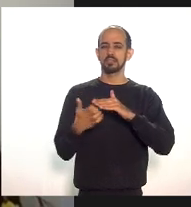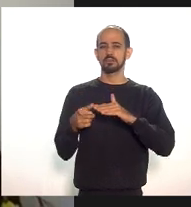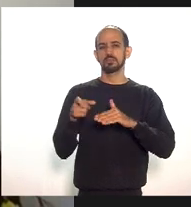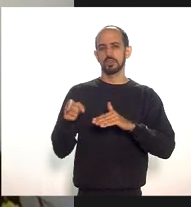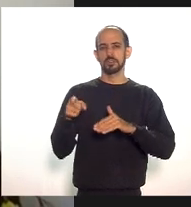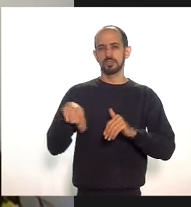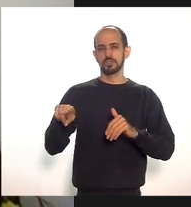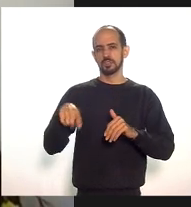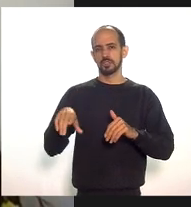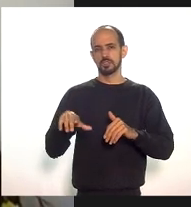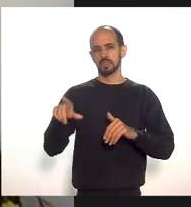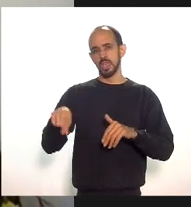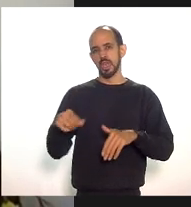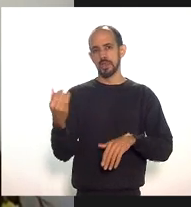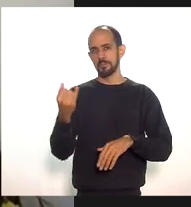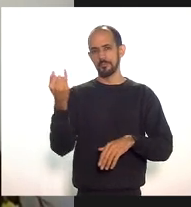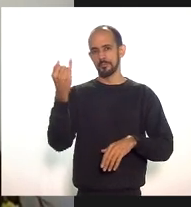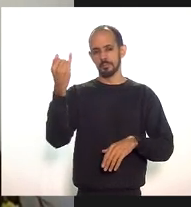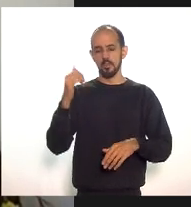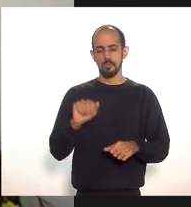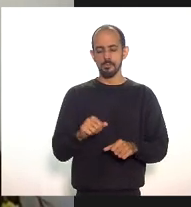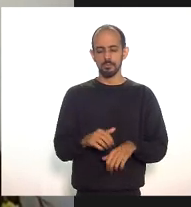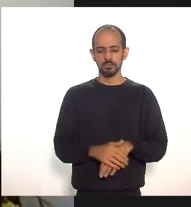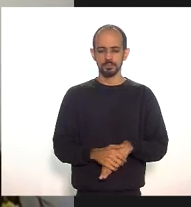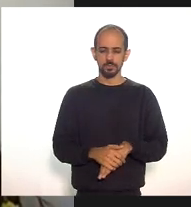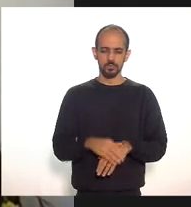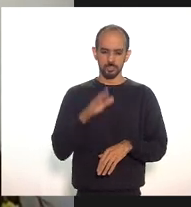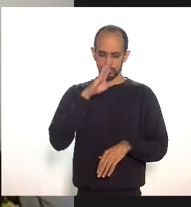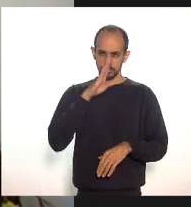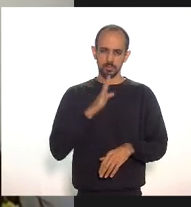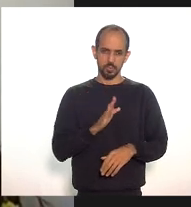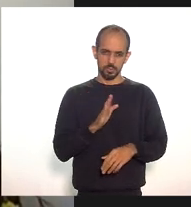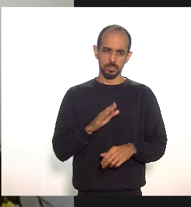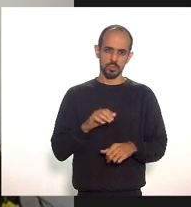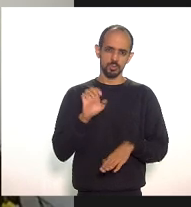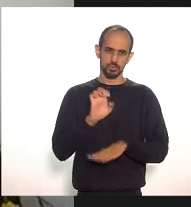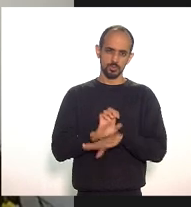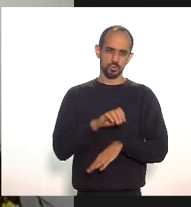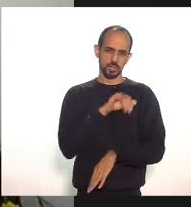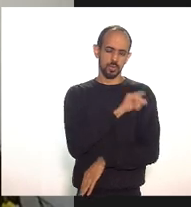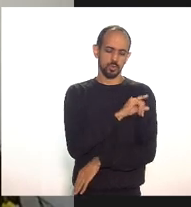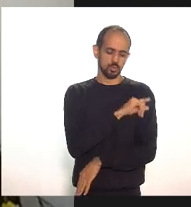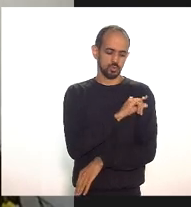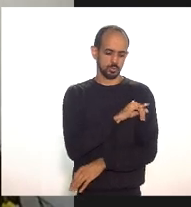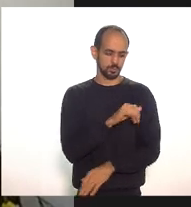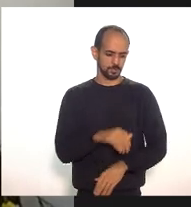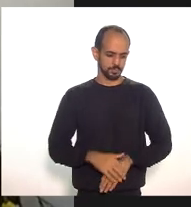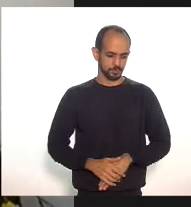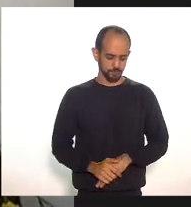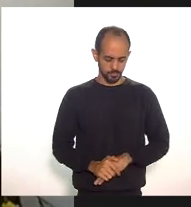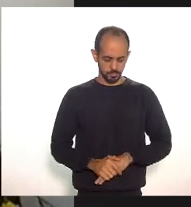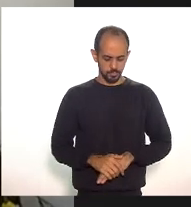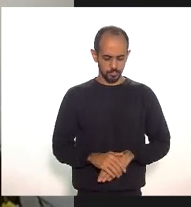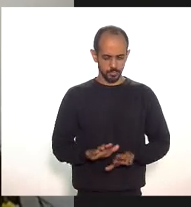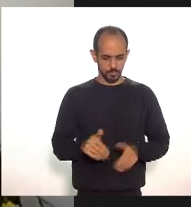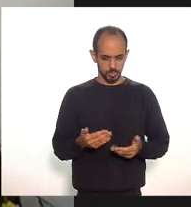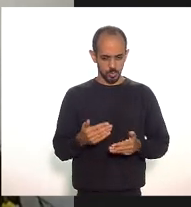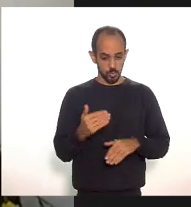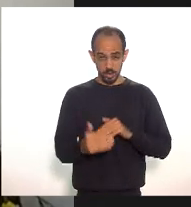O que são fundamentais para o Brasil do Estado do Rio de Janeiro então quero deixar aqui